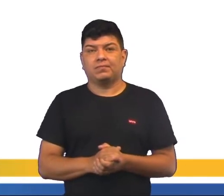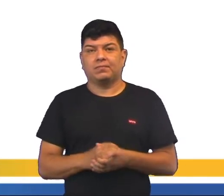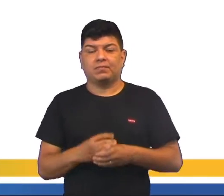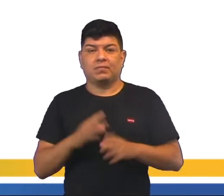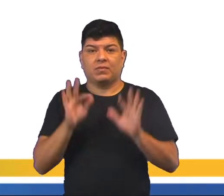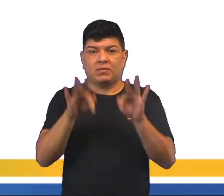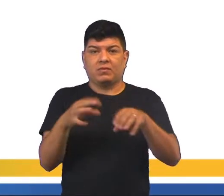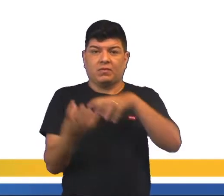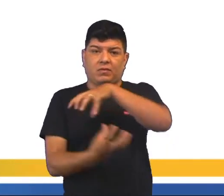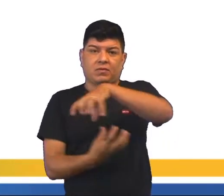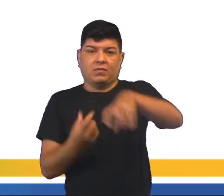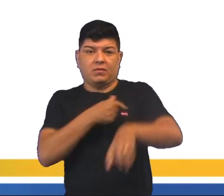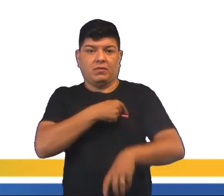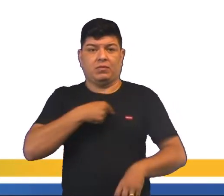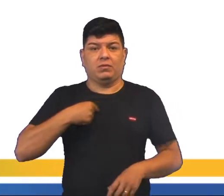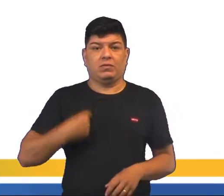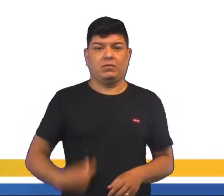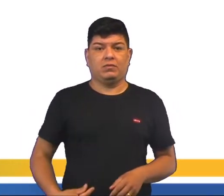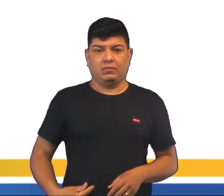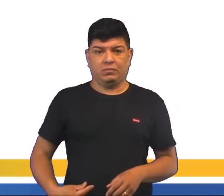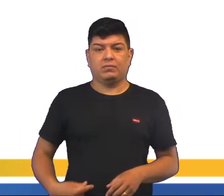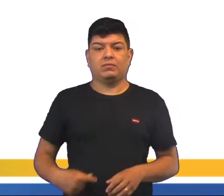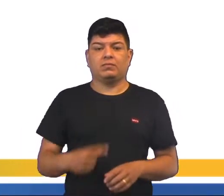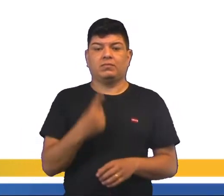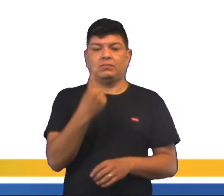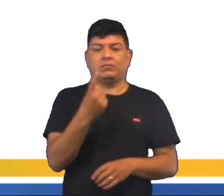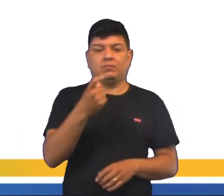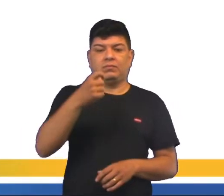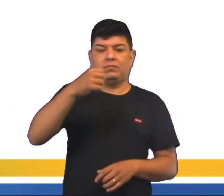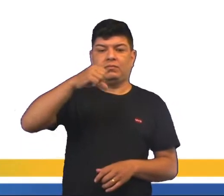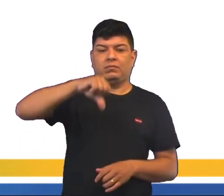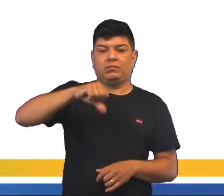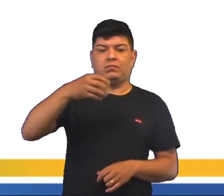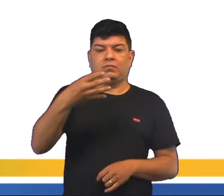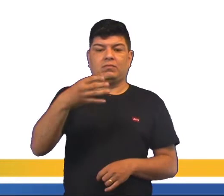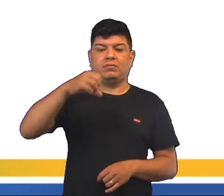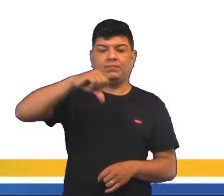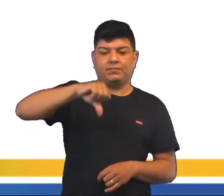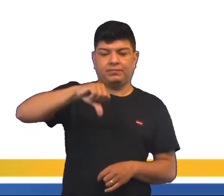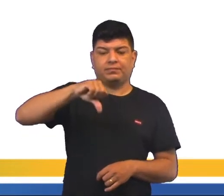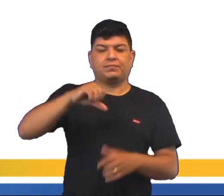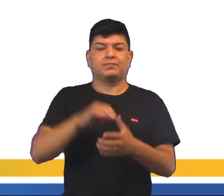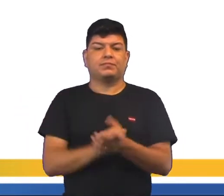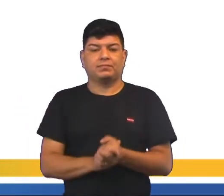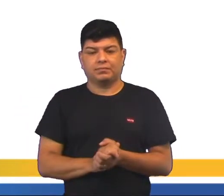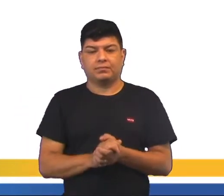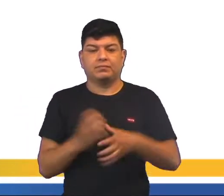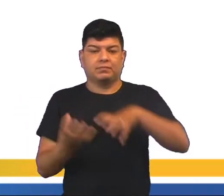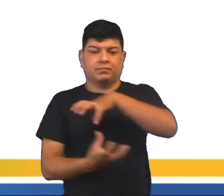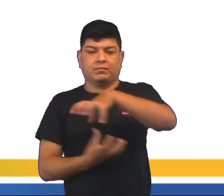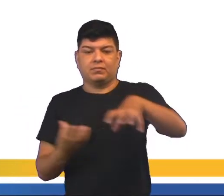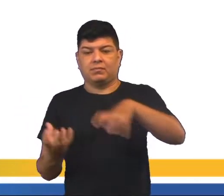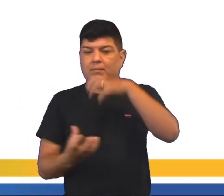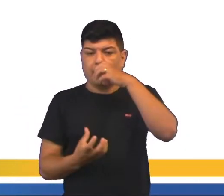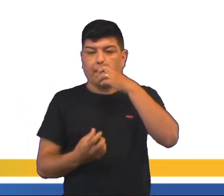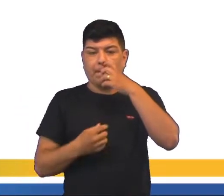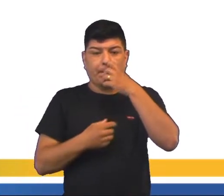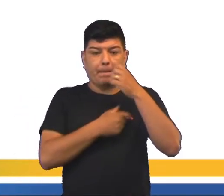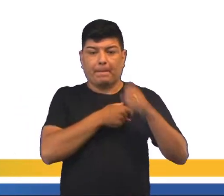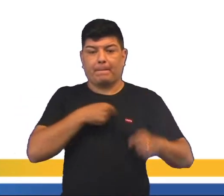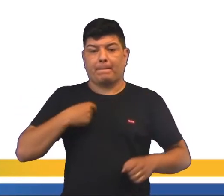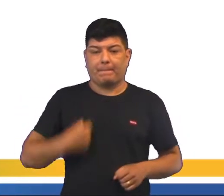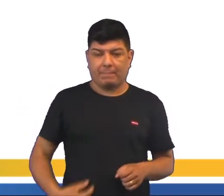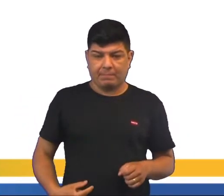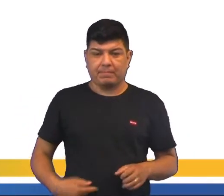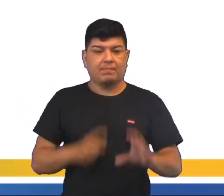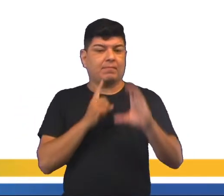E, por fim, a Revolução Chinesa, né, em 1949. A Revolução Chinesa, ela acontece, né, quando os comunistas,